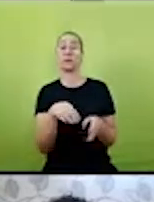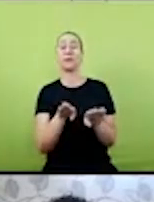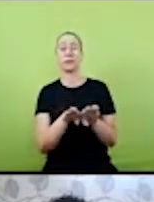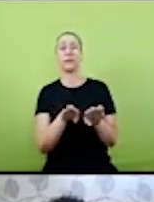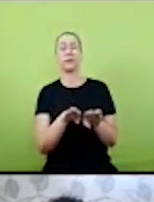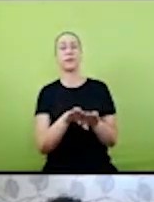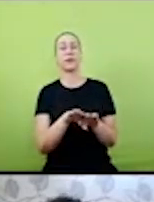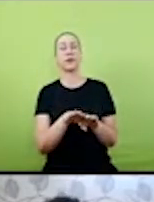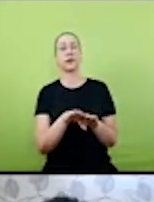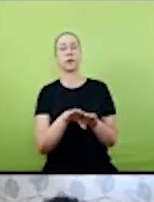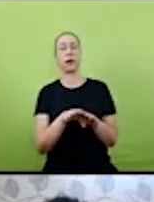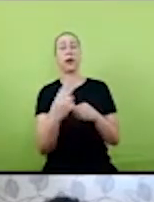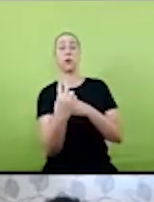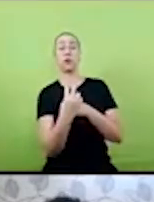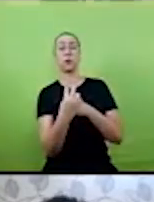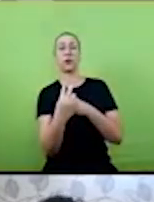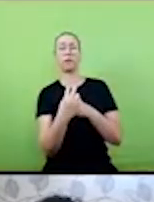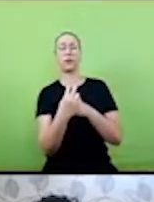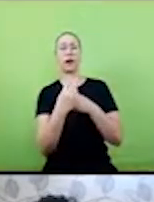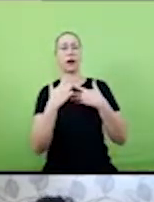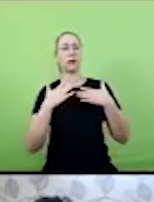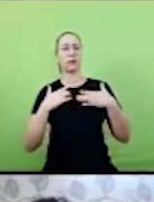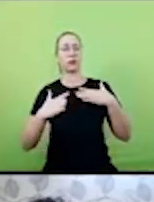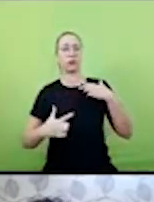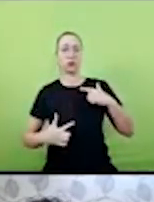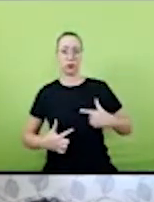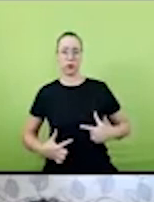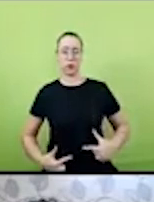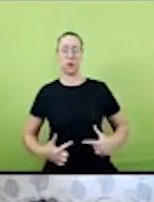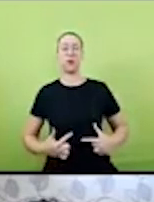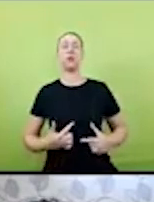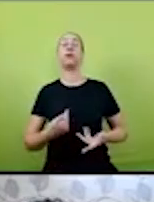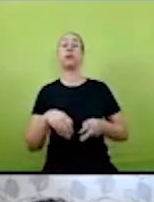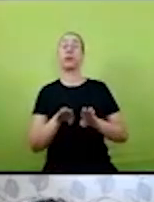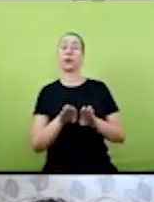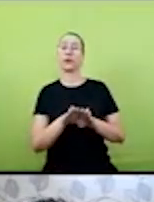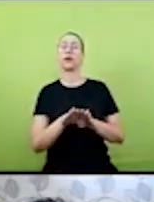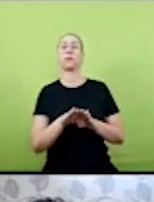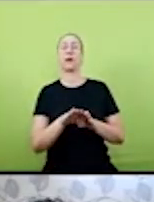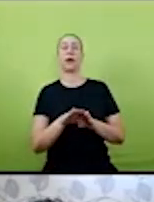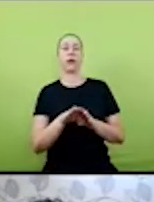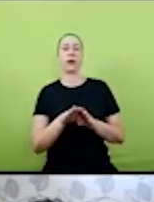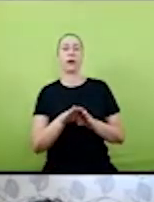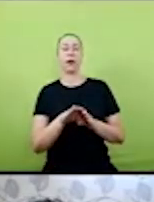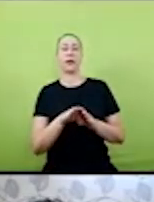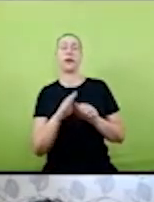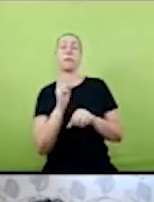autonomia do corpo, da autonomia financeira, né? Então, a lei também prevê a violência